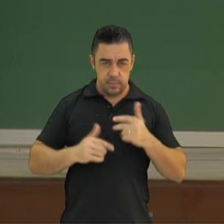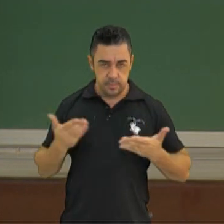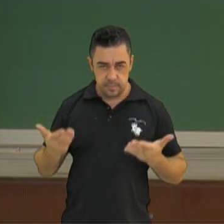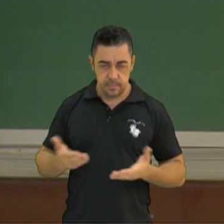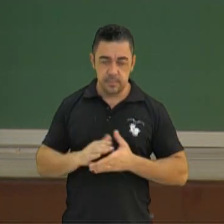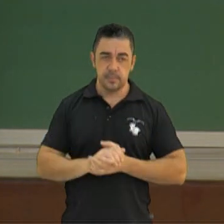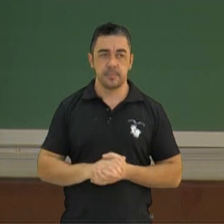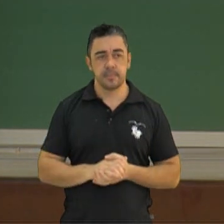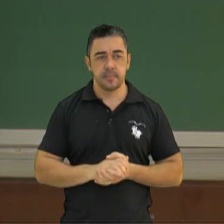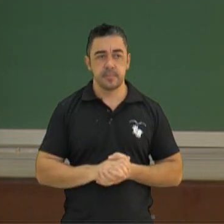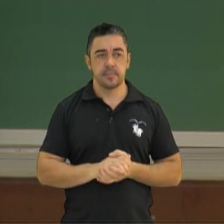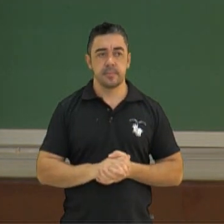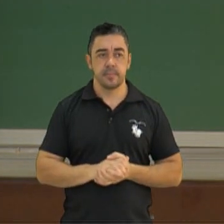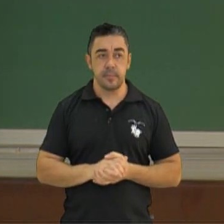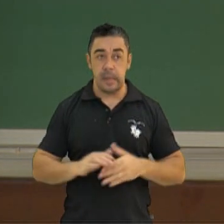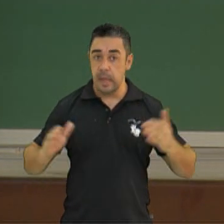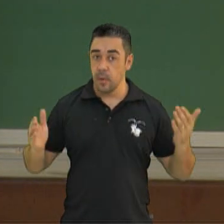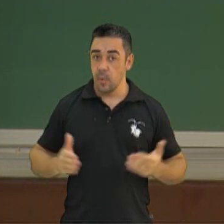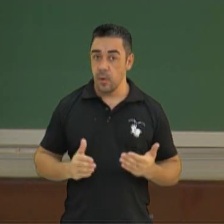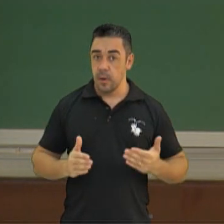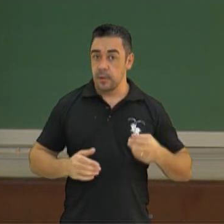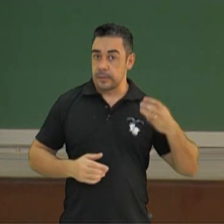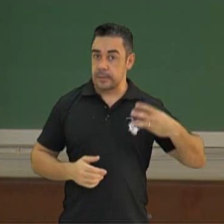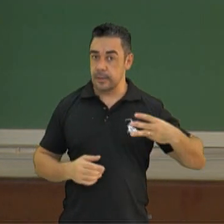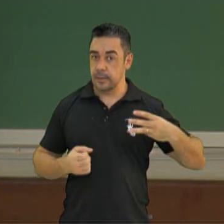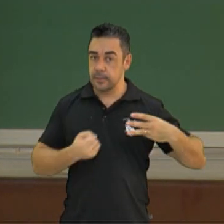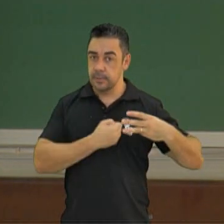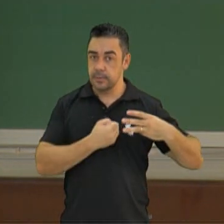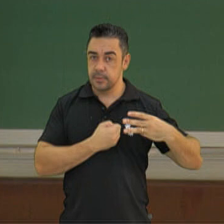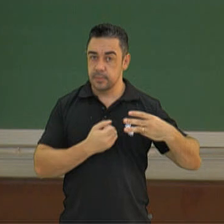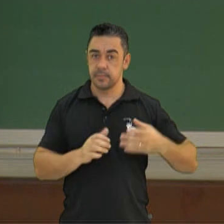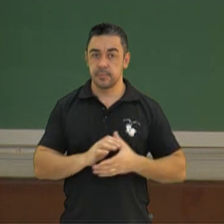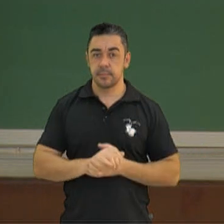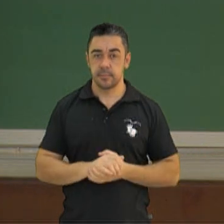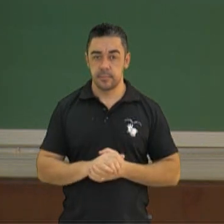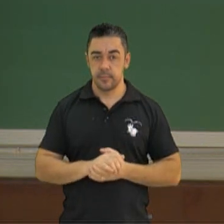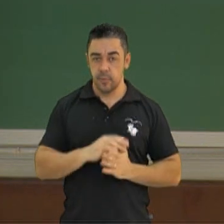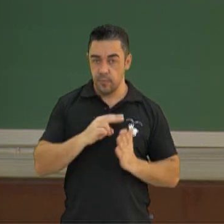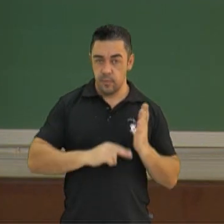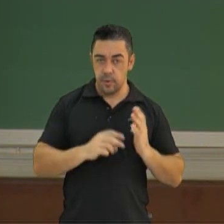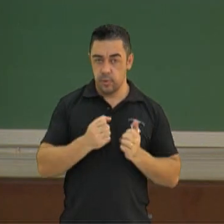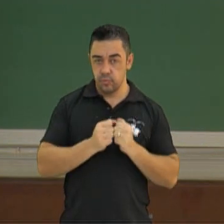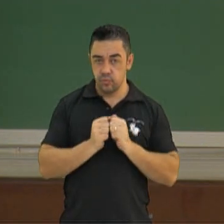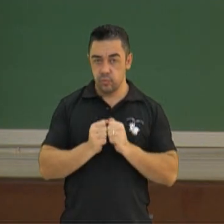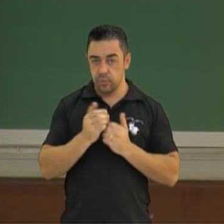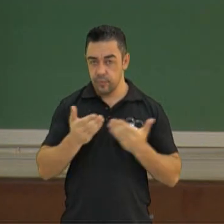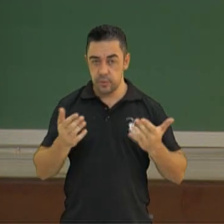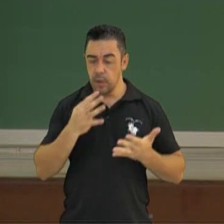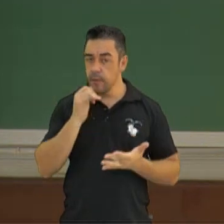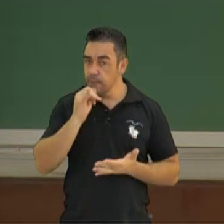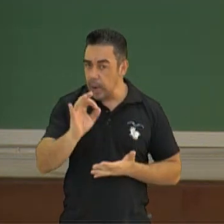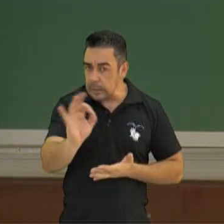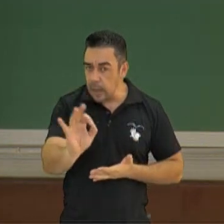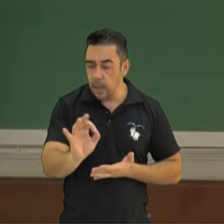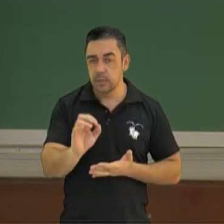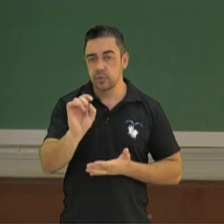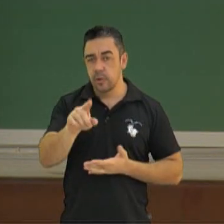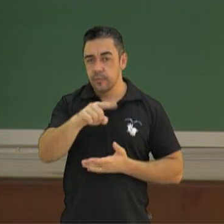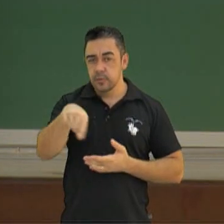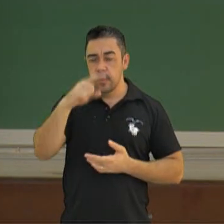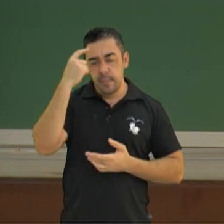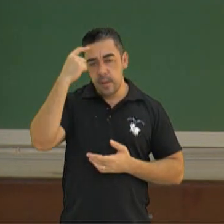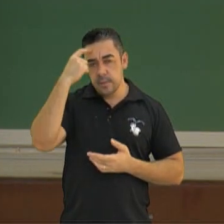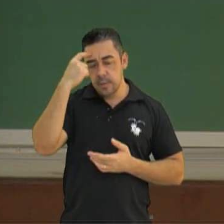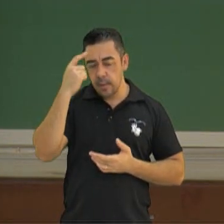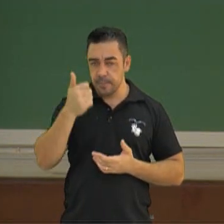serviço. E agora 3? E agora 3? Eu vou ler com vocês e também não vou falar nada, eu vou deixar com